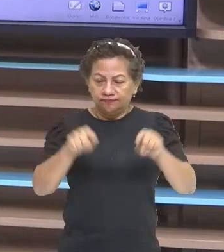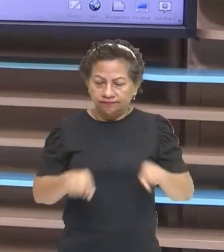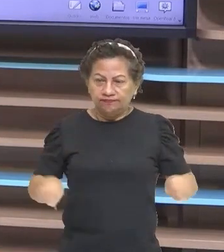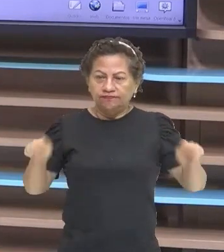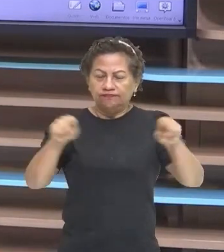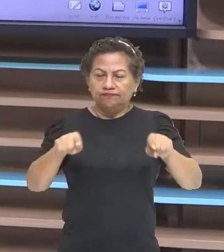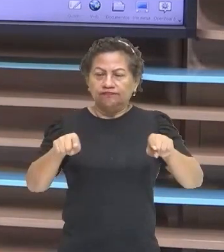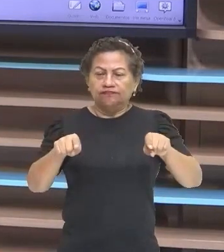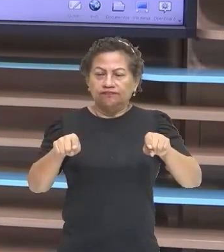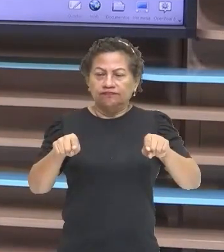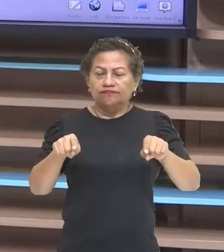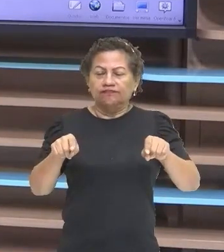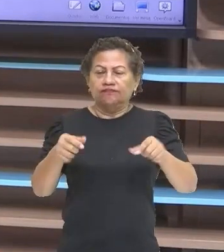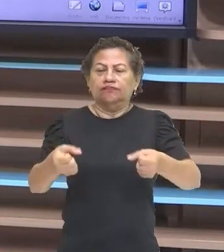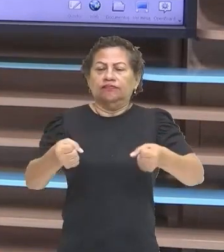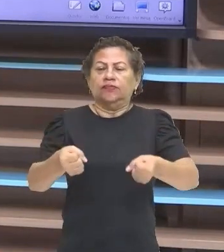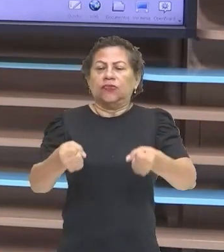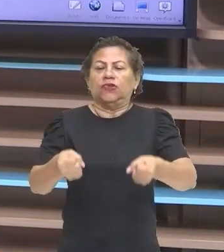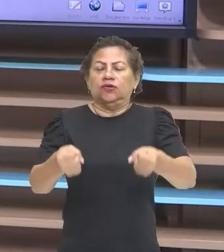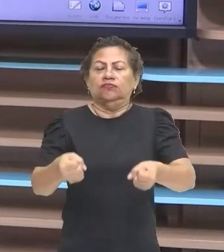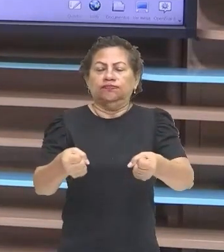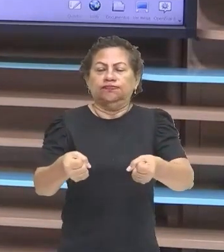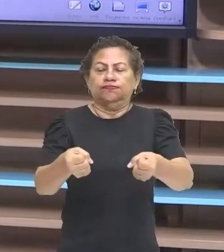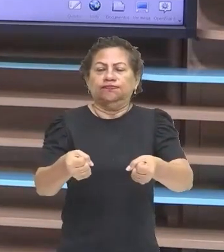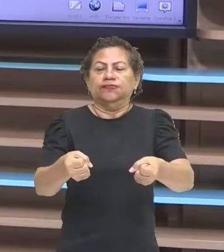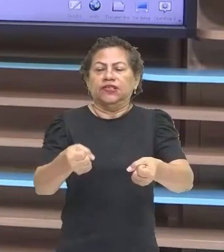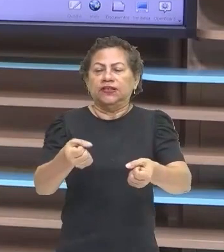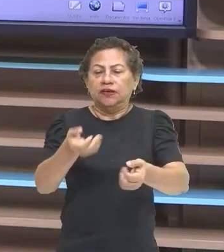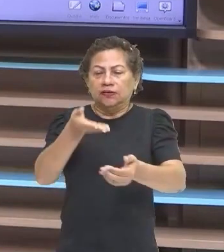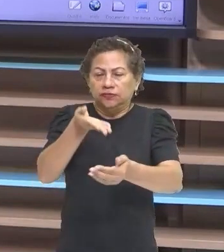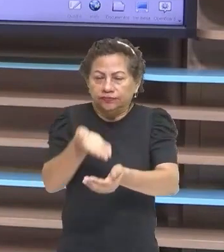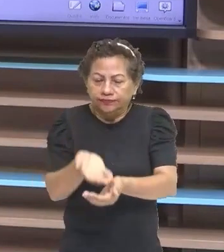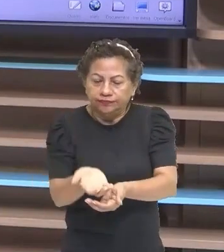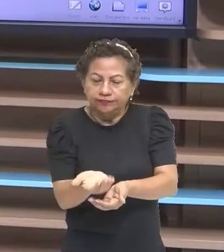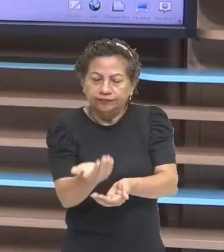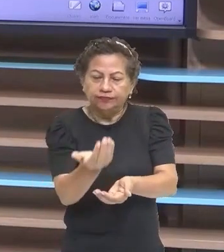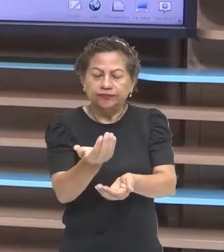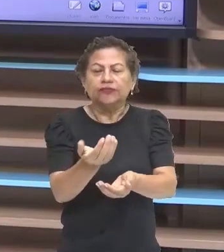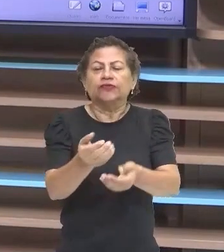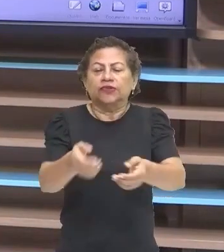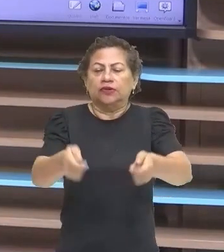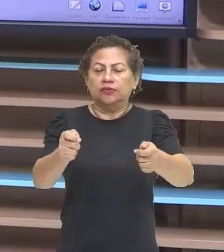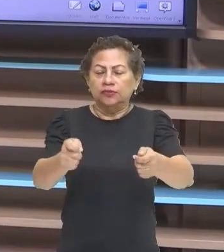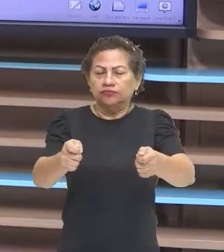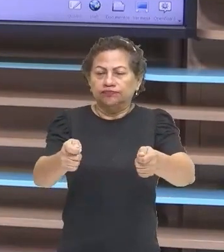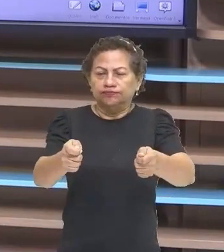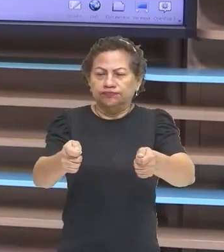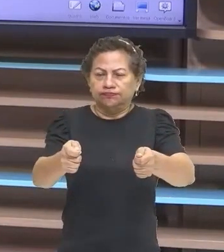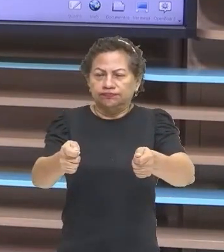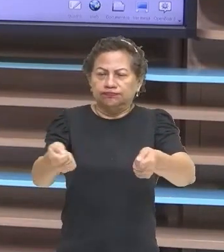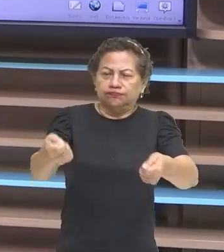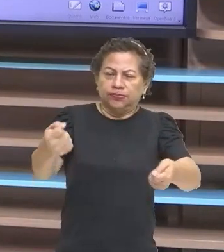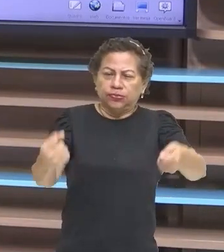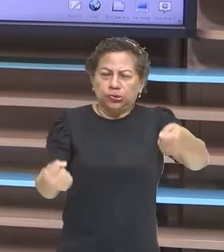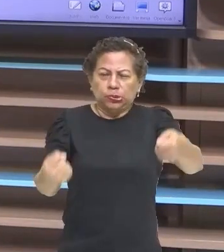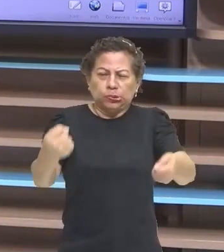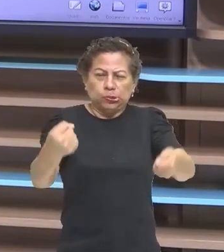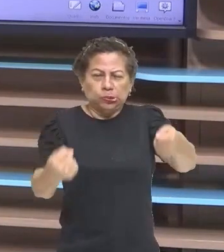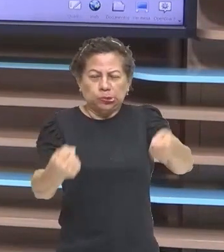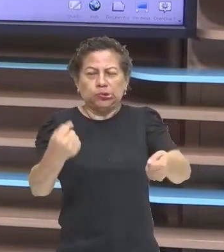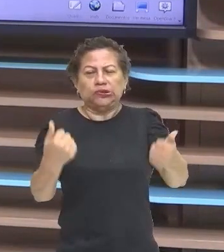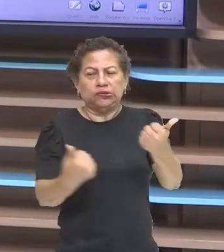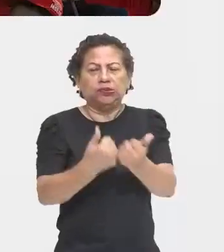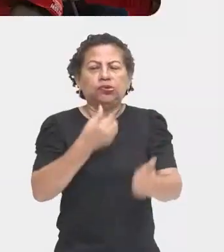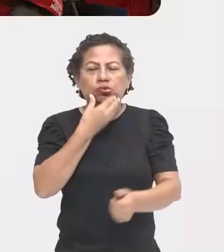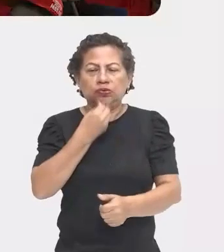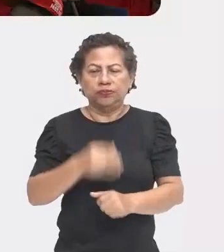tudo bem? Então, os movimentos sociais no campo, eles lutam também pelo direito ao trabalho, pelo direito de trabalhar. Vamos dar